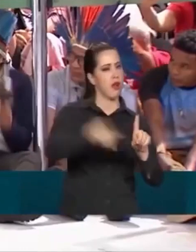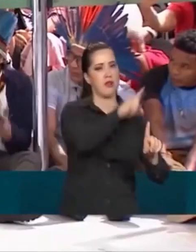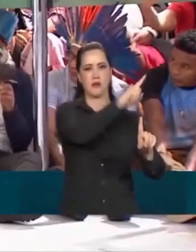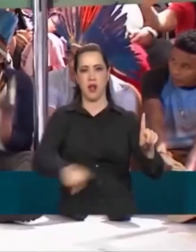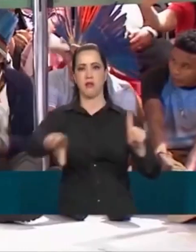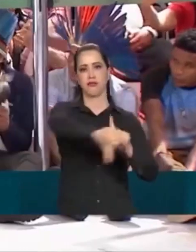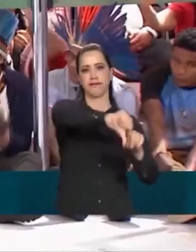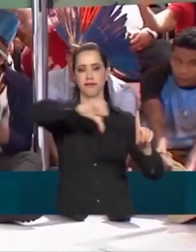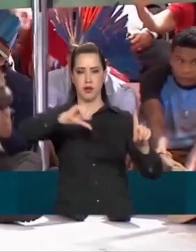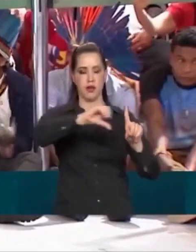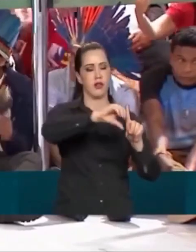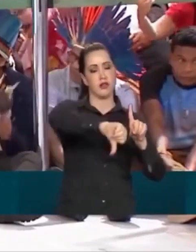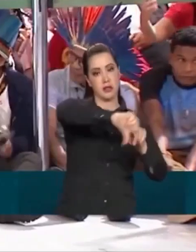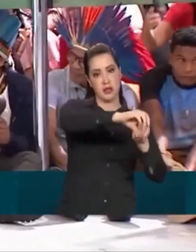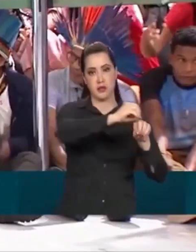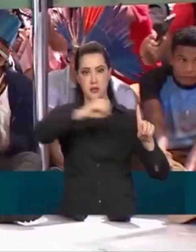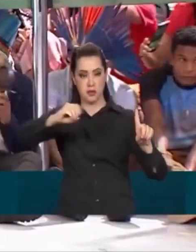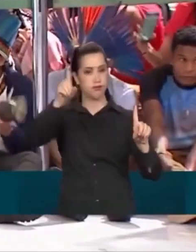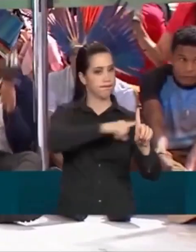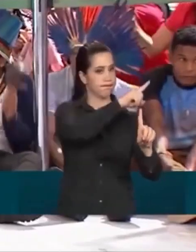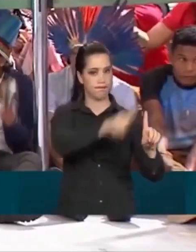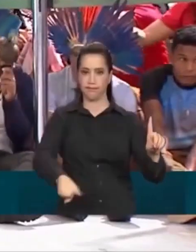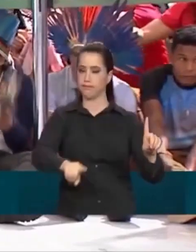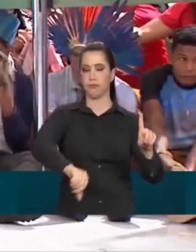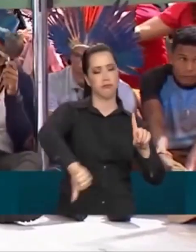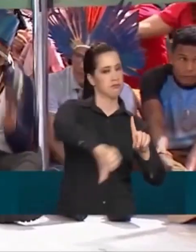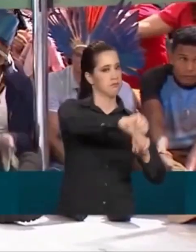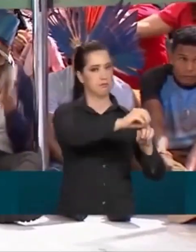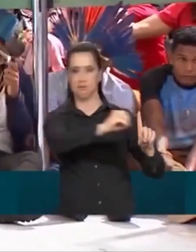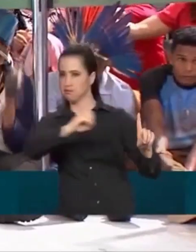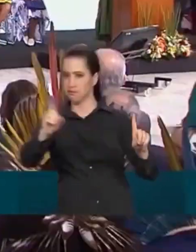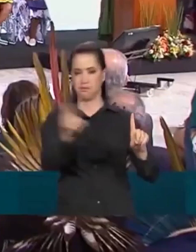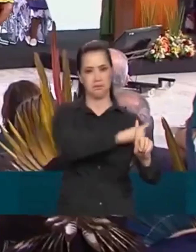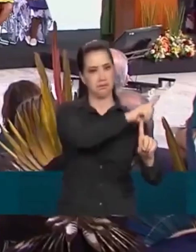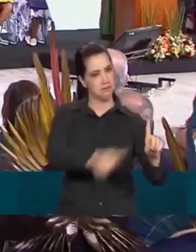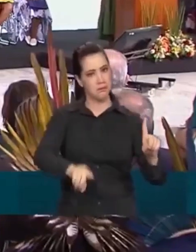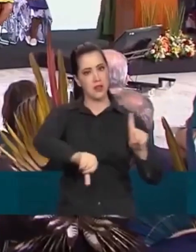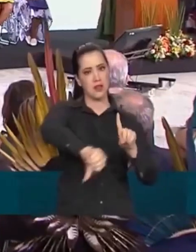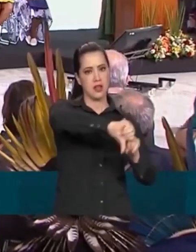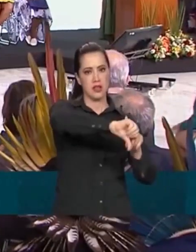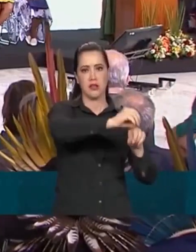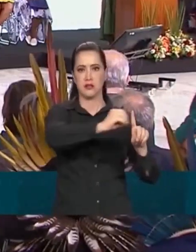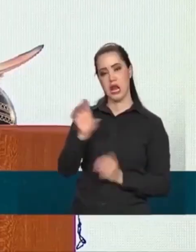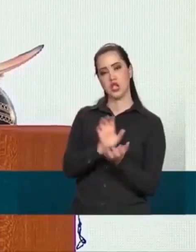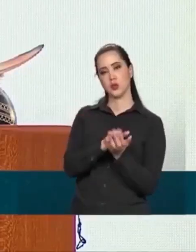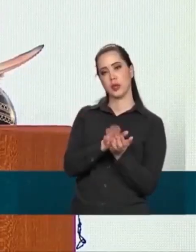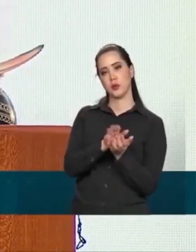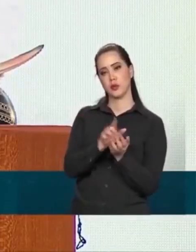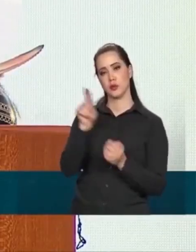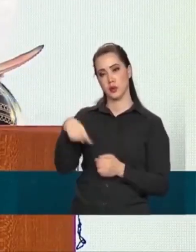Planalto foi palco de um grande evento democrático na tarde desta quarta-feira em cerimônia conjunta